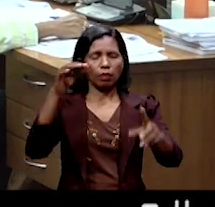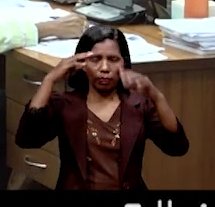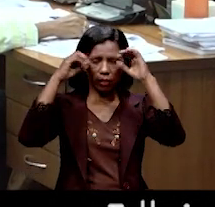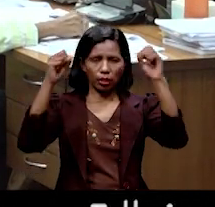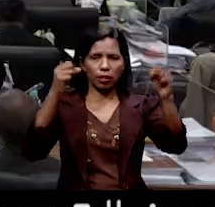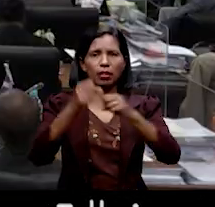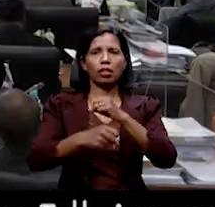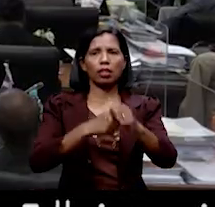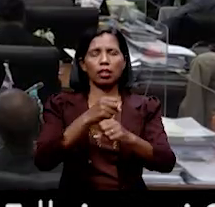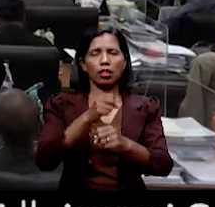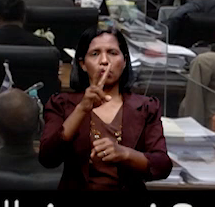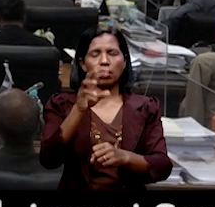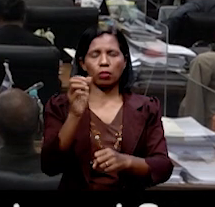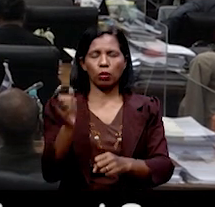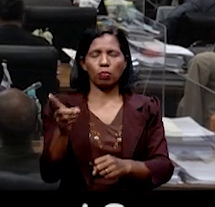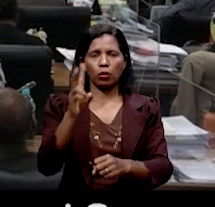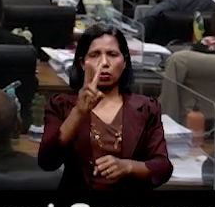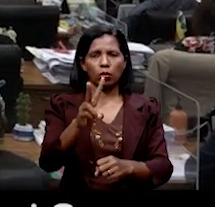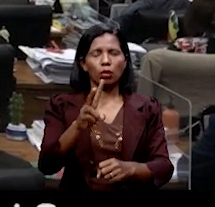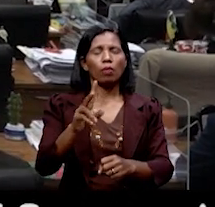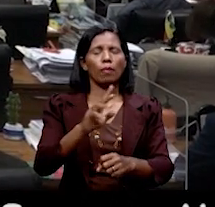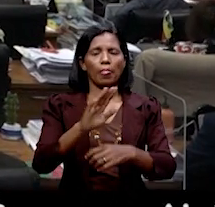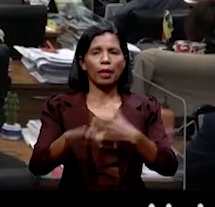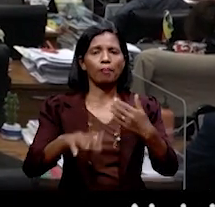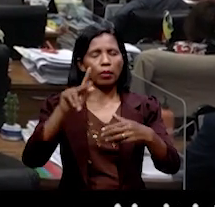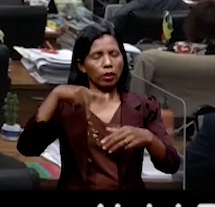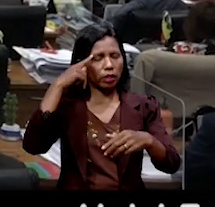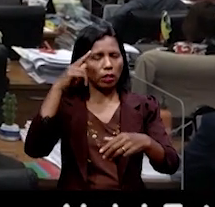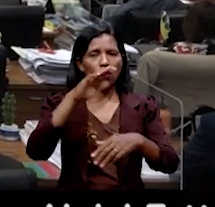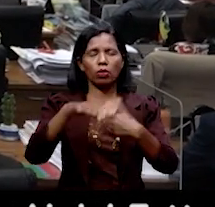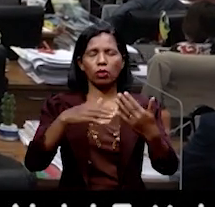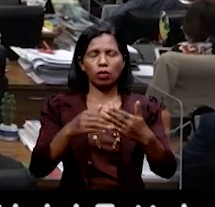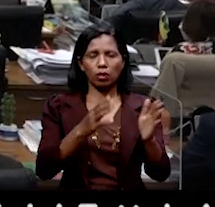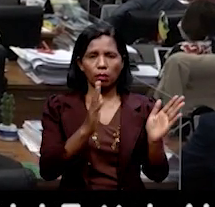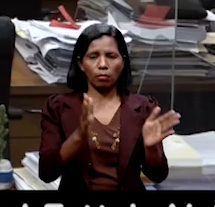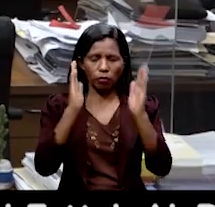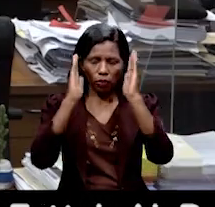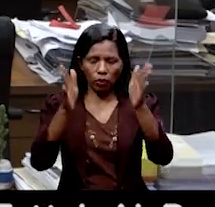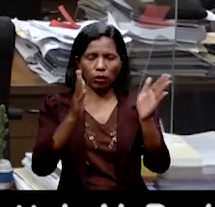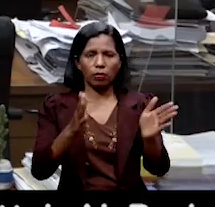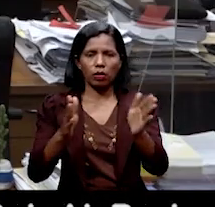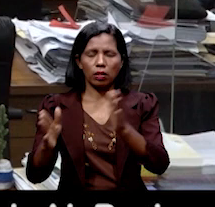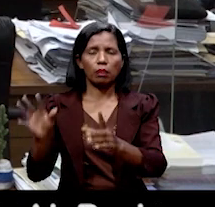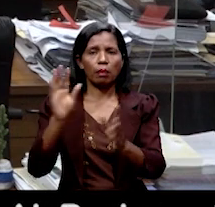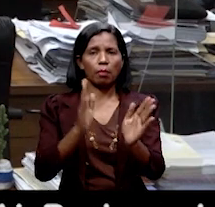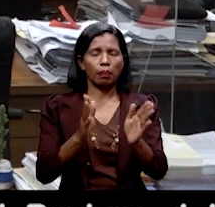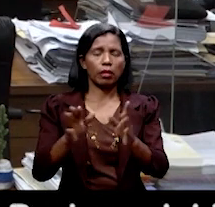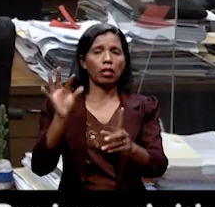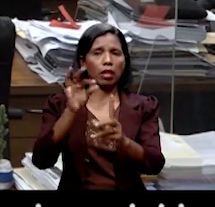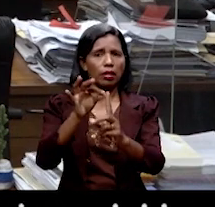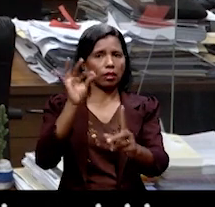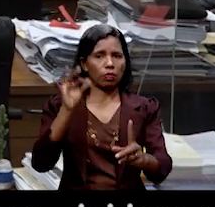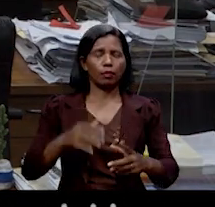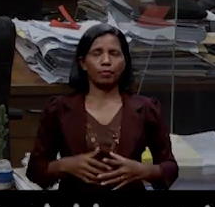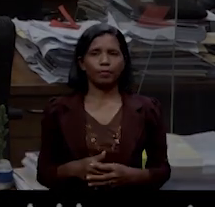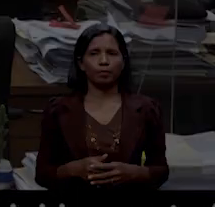Rihunrua, Ruanuluresenrua, non é político roto se concentra o processo de preparação ba eleição refere. Fátima Pereira e